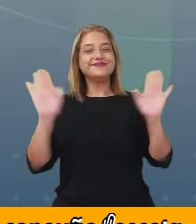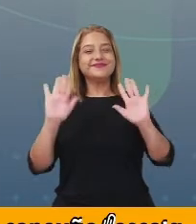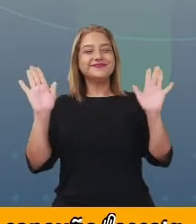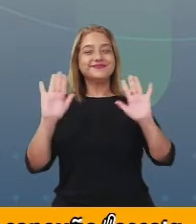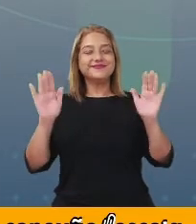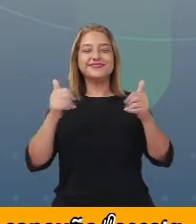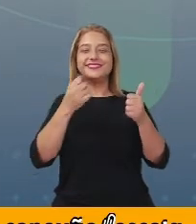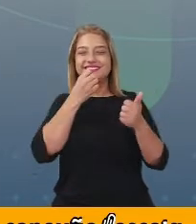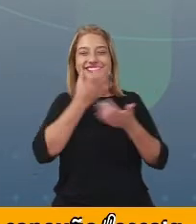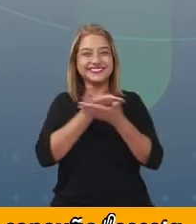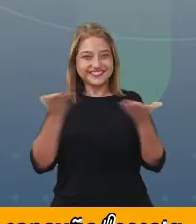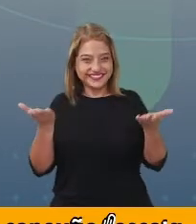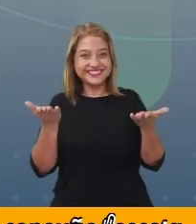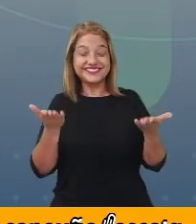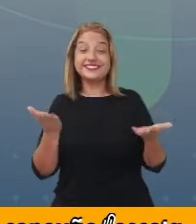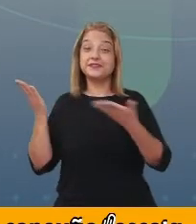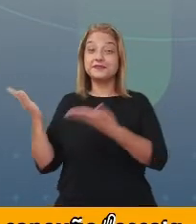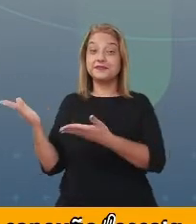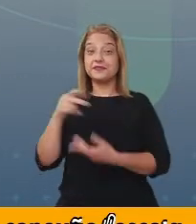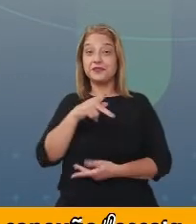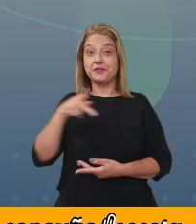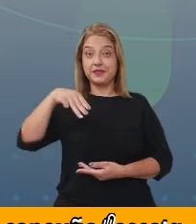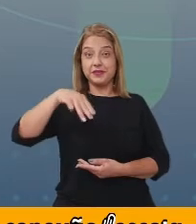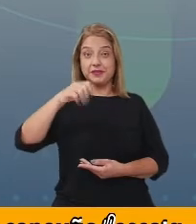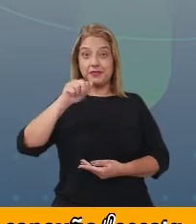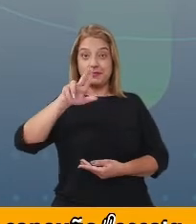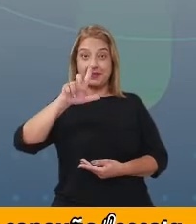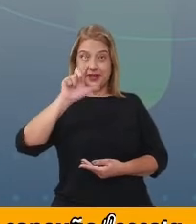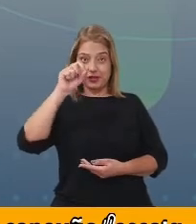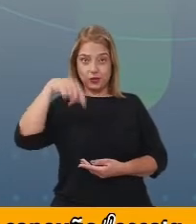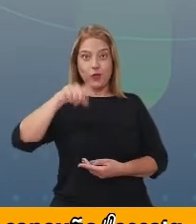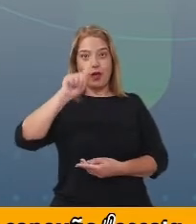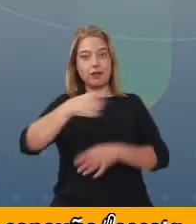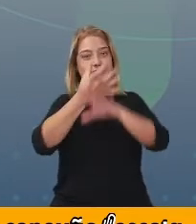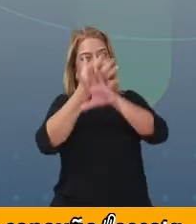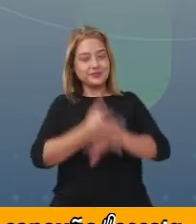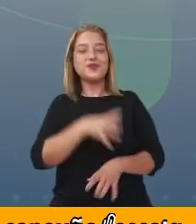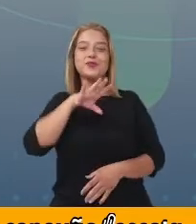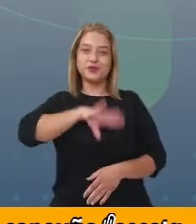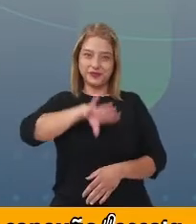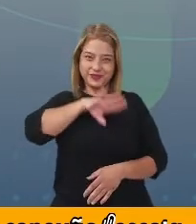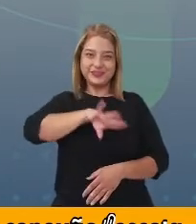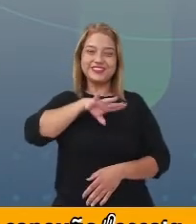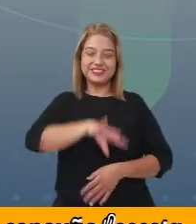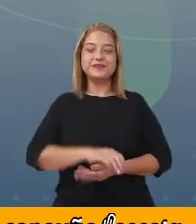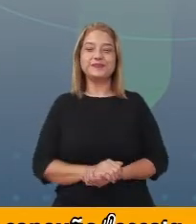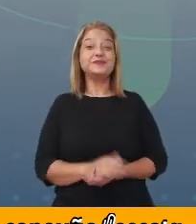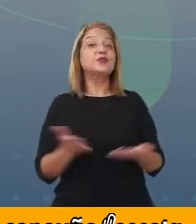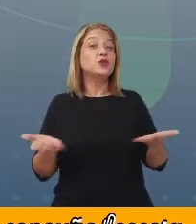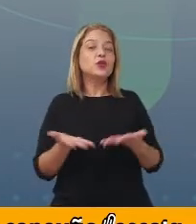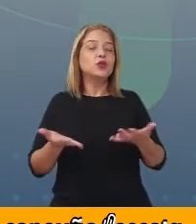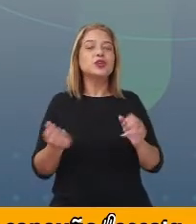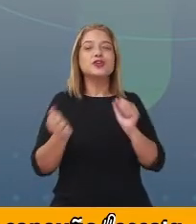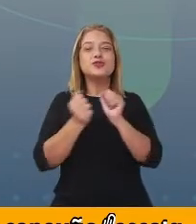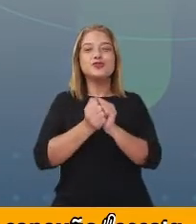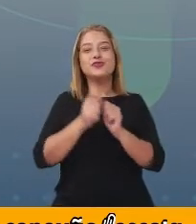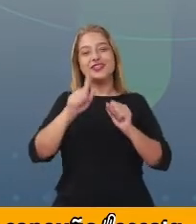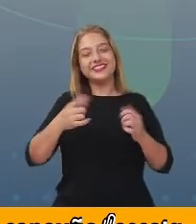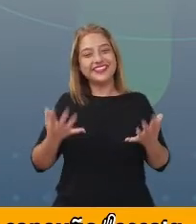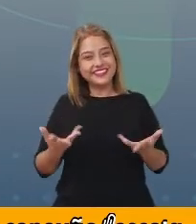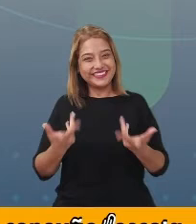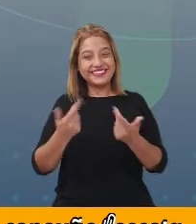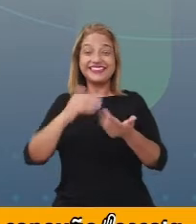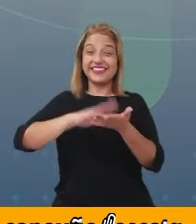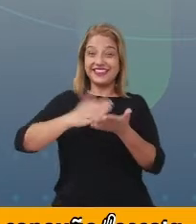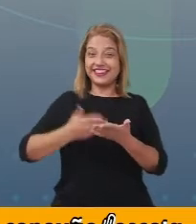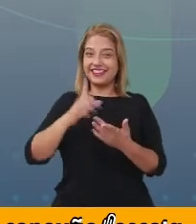Olá, pessoal, tudo bem com vocês? Eu sou o professor Marlon, professor de língua portuguesa. Estou hoje na companhia da nossa